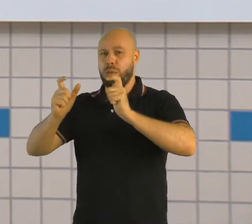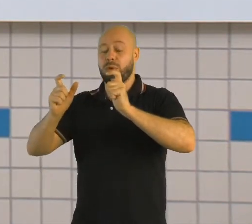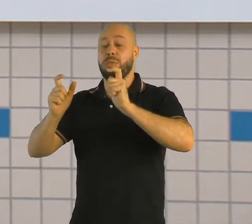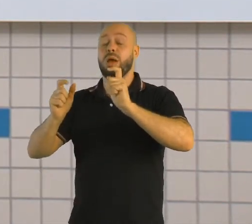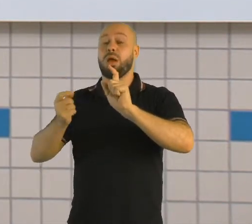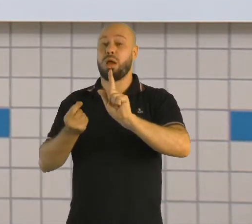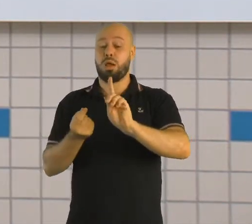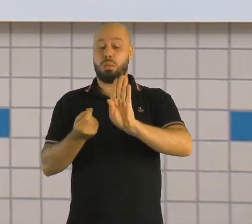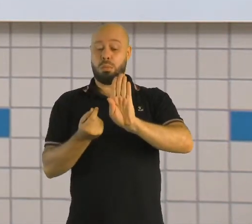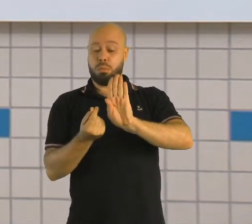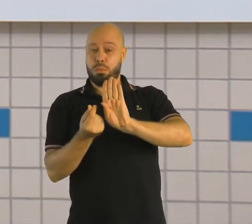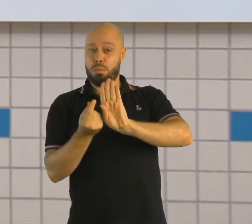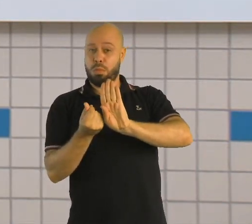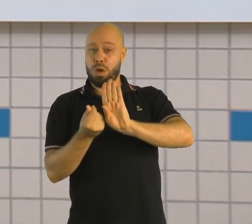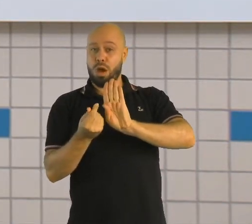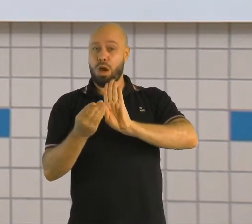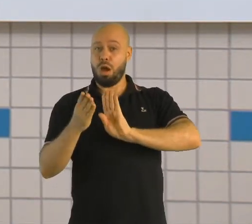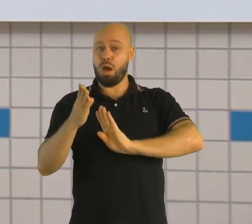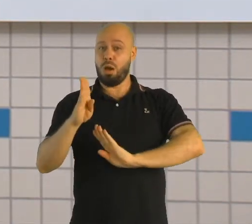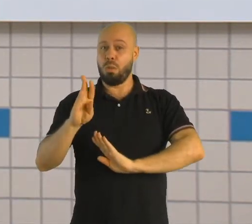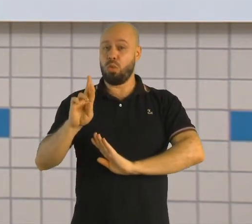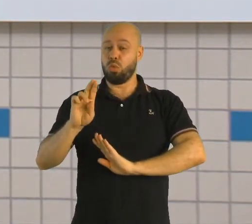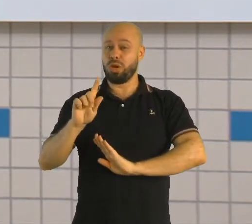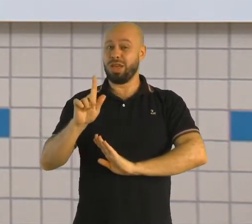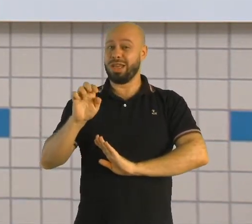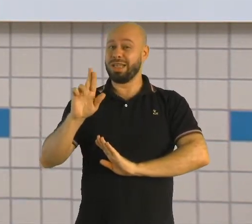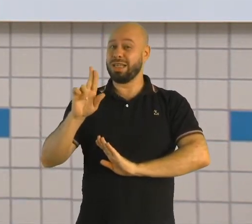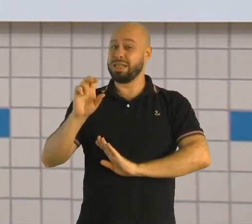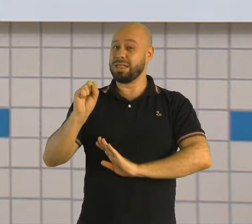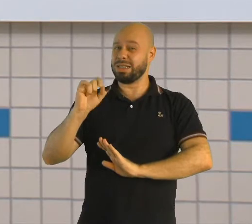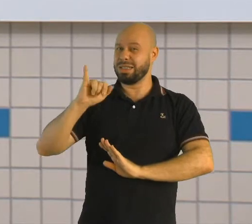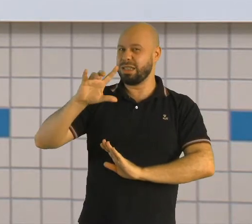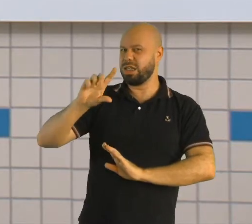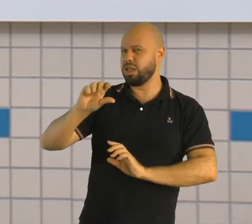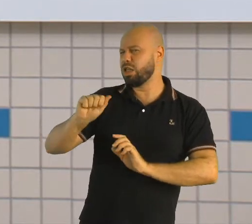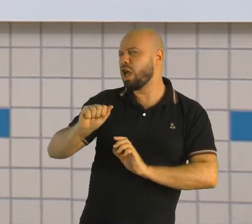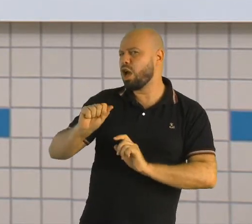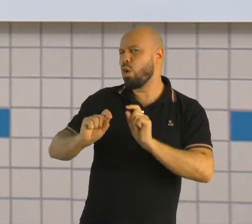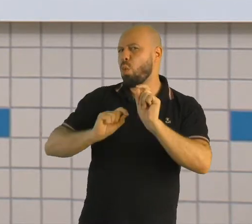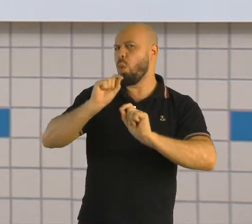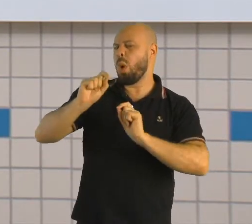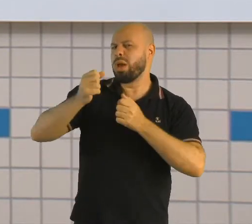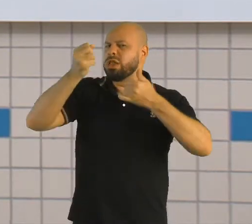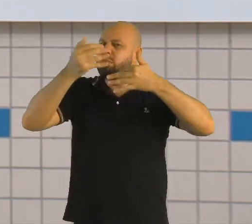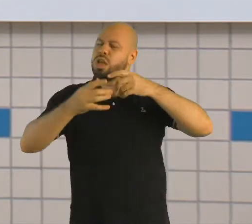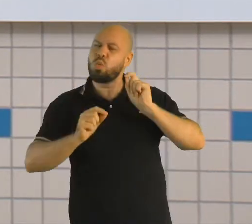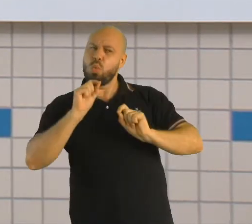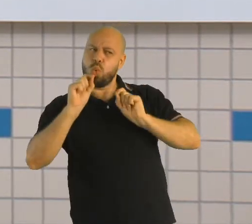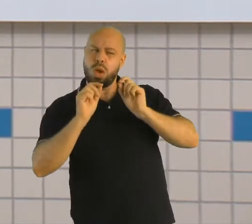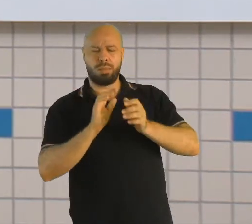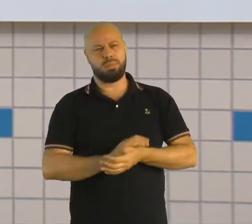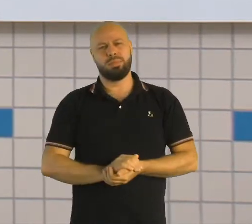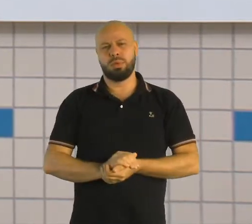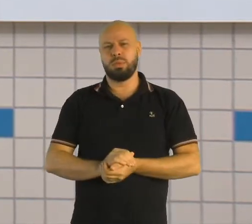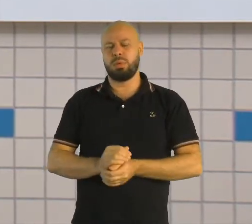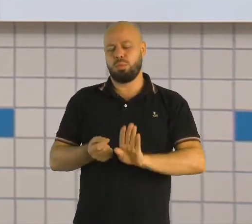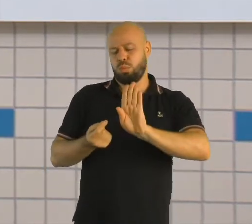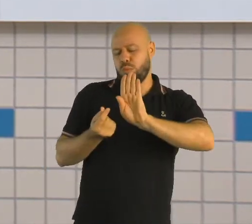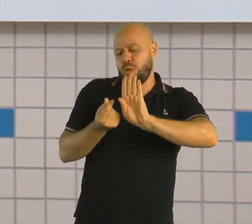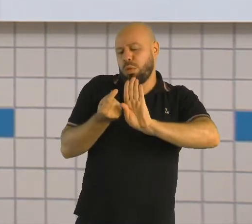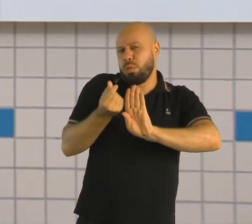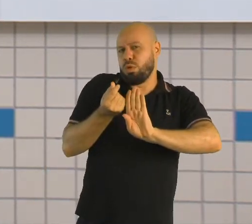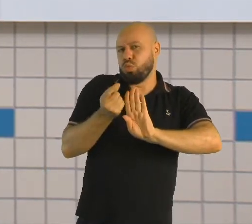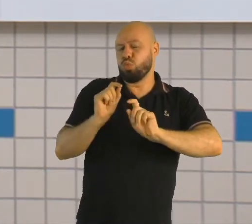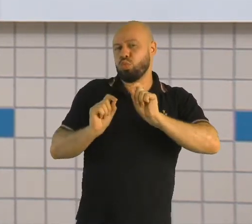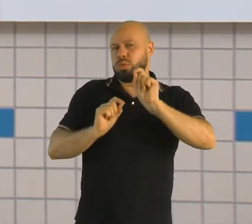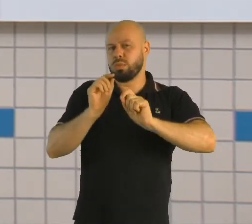burguesia. Professor, eu já ouvi falar esse nome, burguesia. Explica para mim quem era essa burguesia. Bom, gente, os